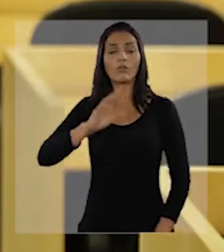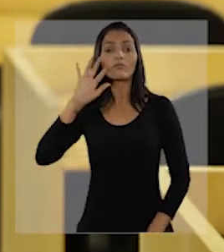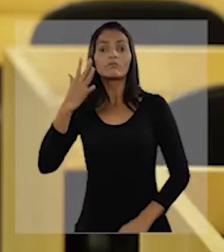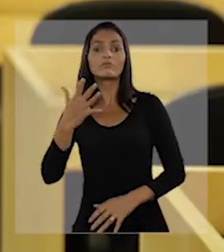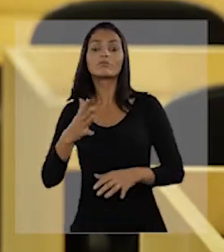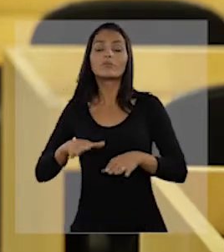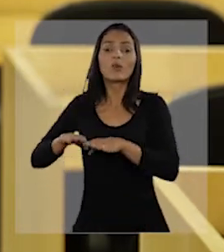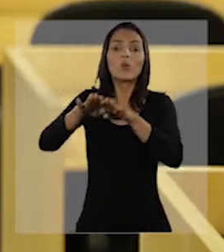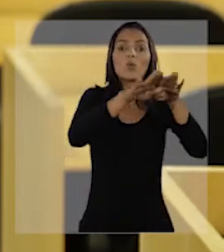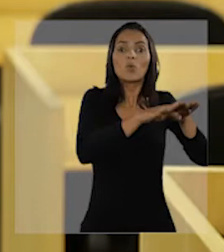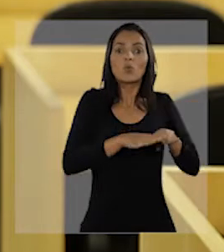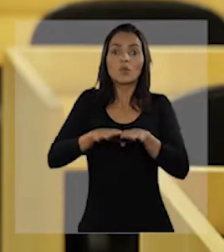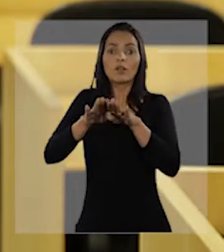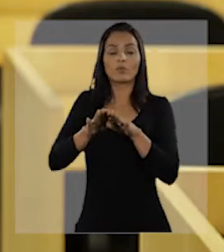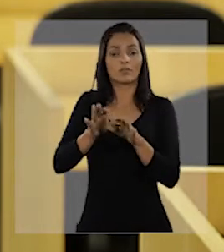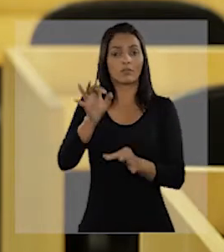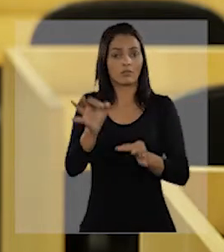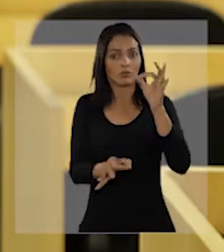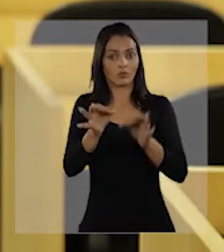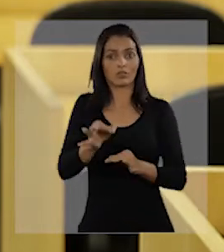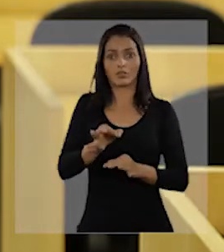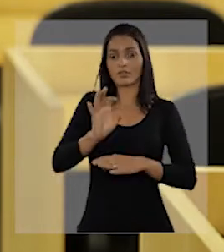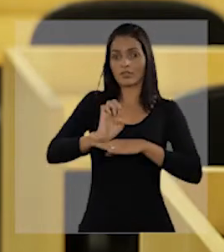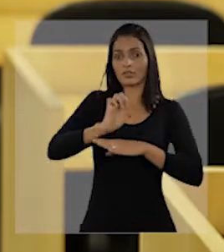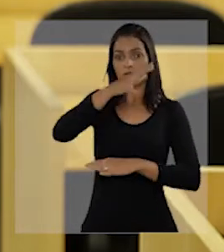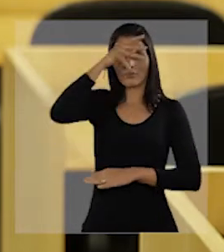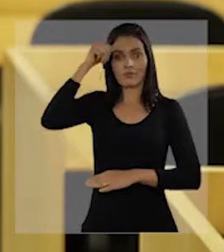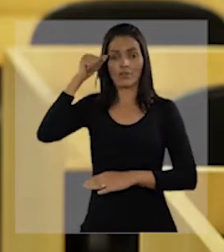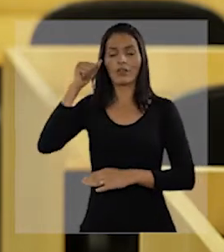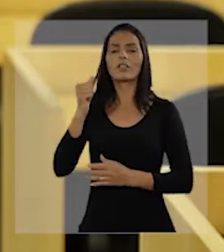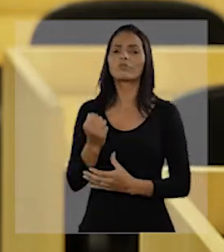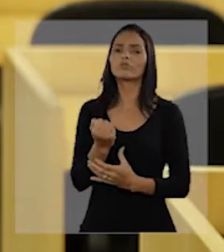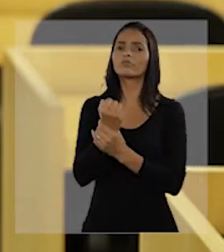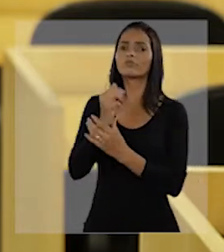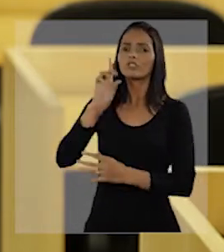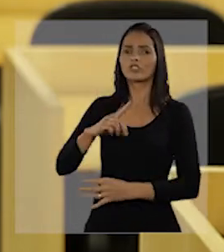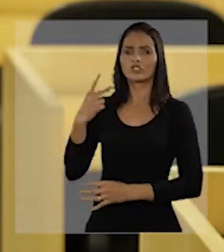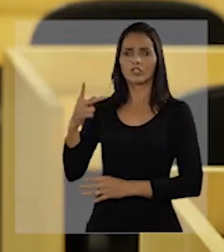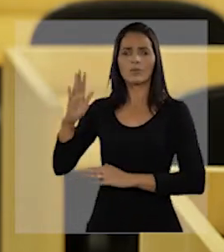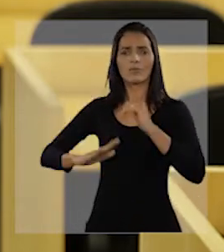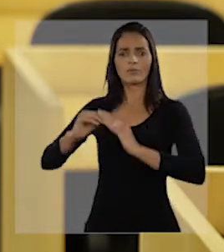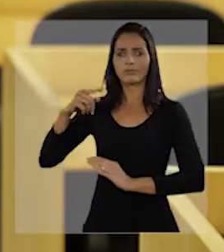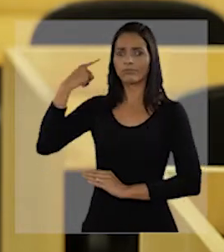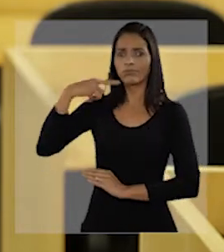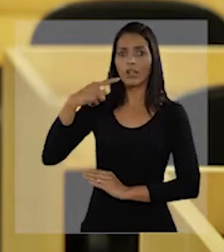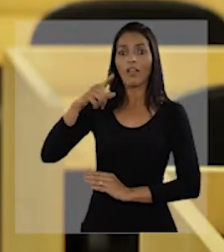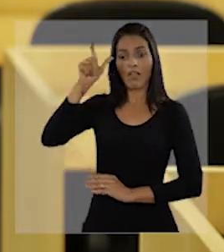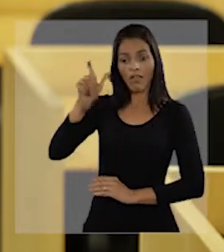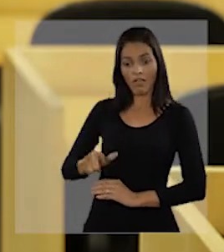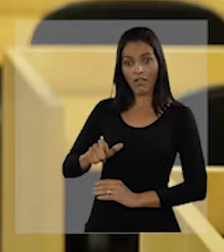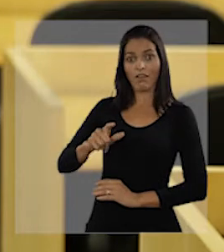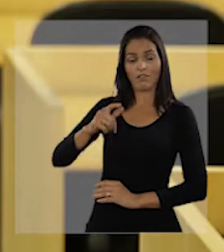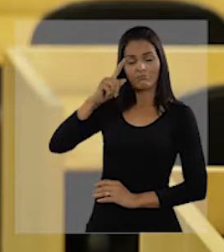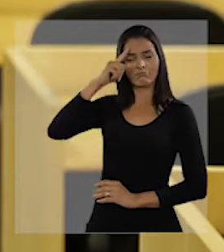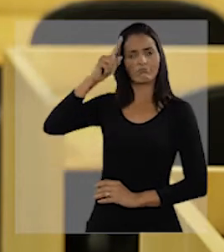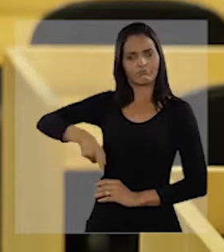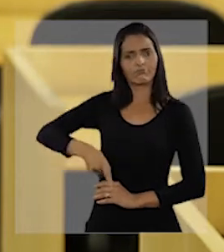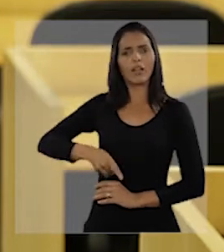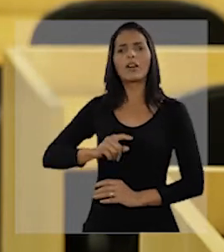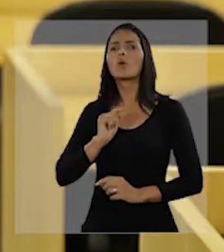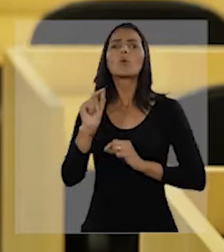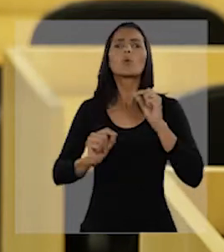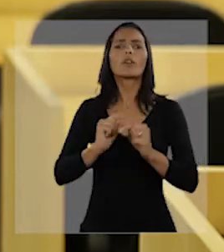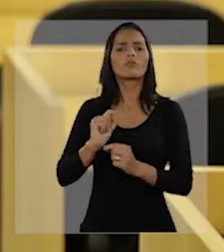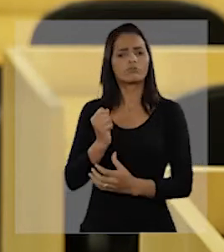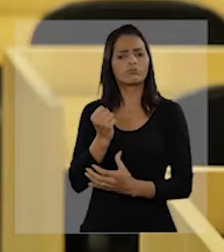Justiça do Mato Grosso, que garantiu esse direito aos profissionais. Na decisão monocrática, a desembargadora